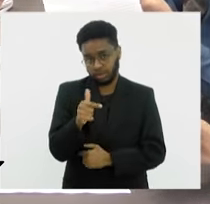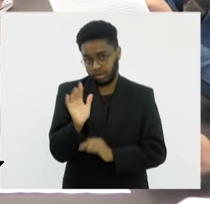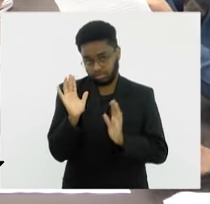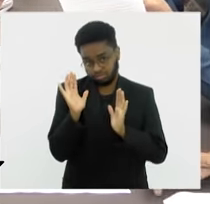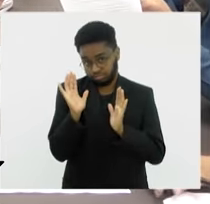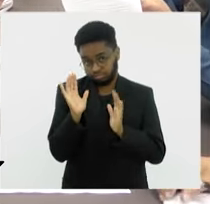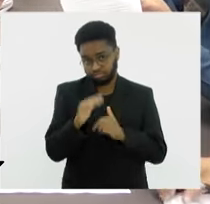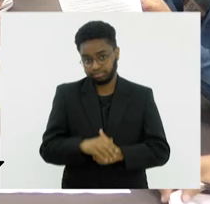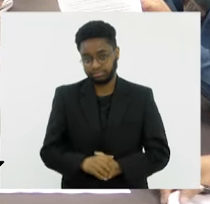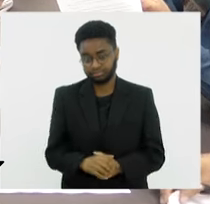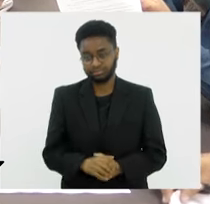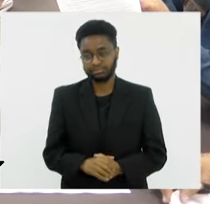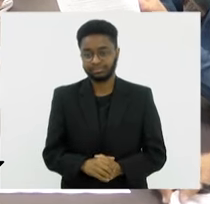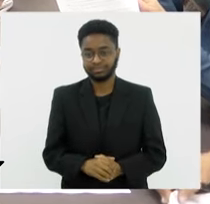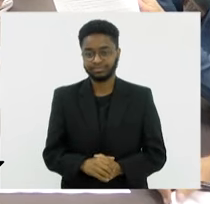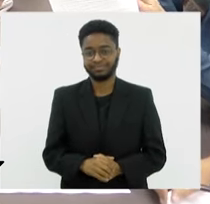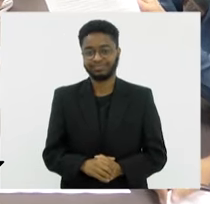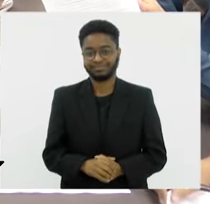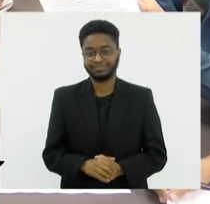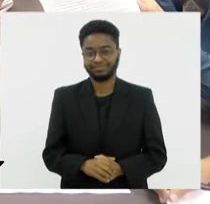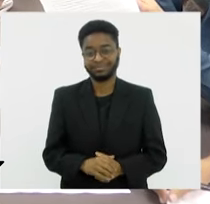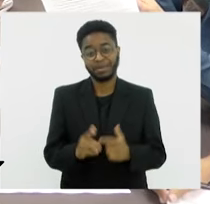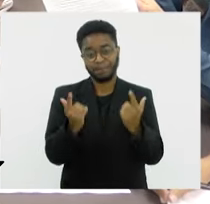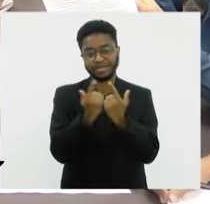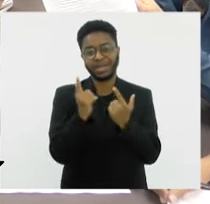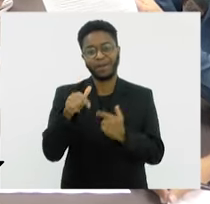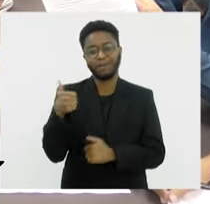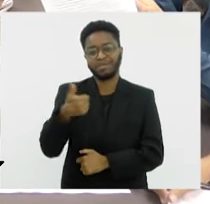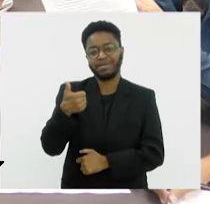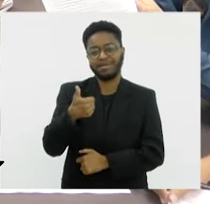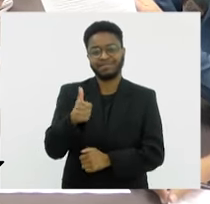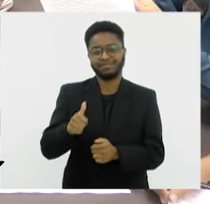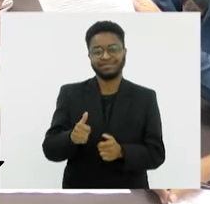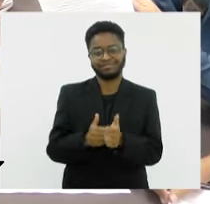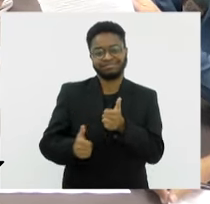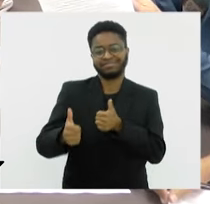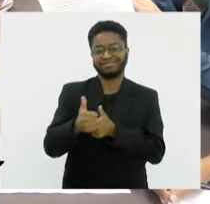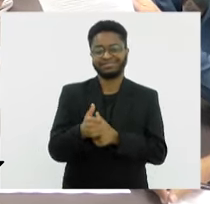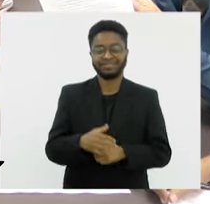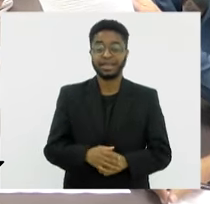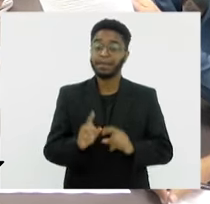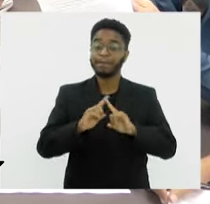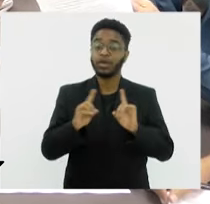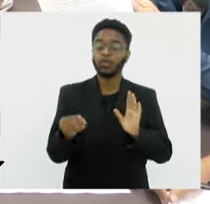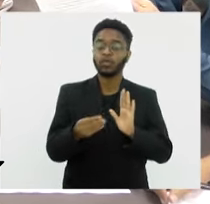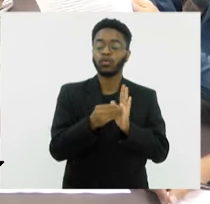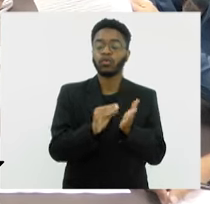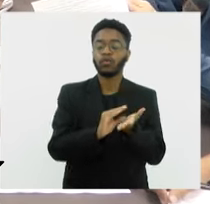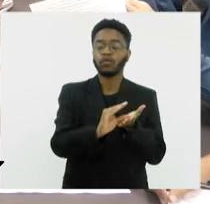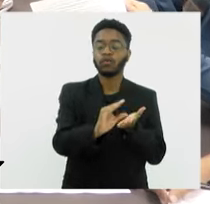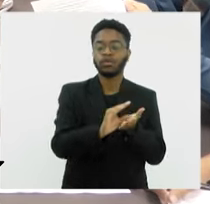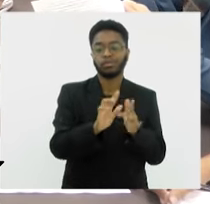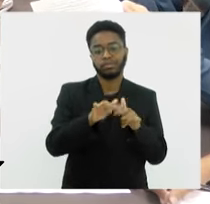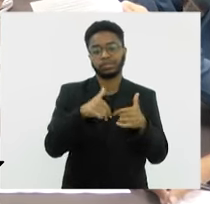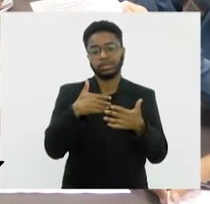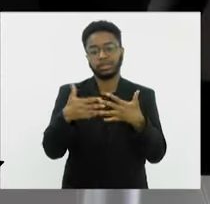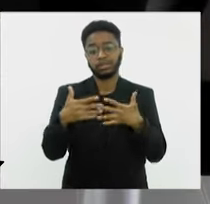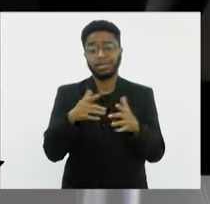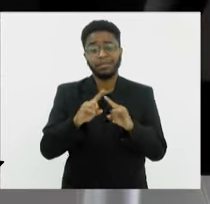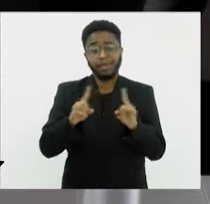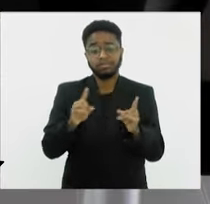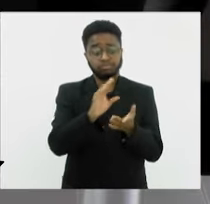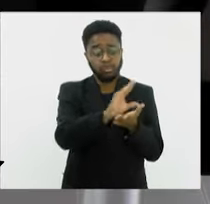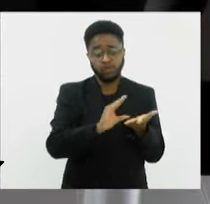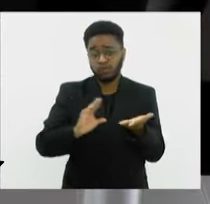ideal... Magé vai ser o pioneiro. Mas o ideal, de fato, é botar no fundo até para a questão da, sim, da transparência. Mas, né? Fundo a fundo,